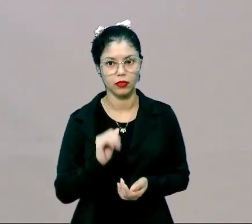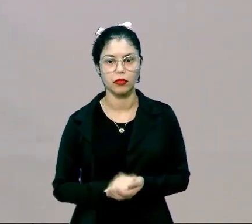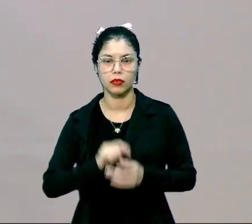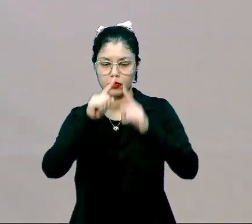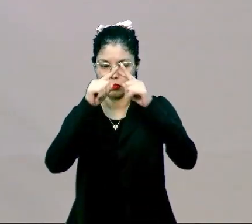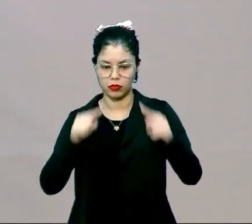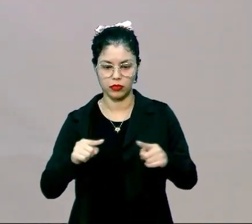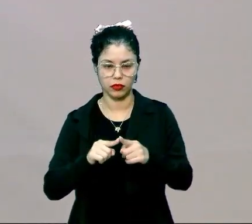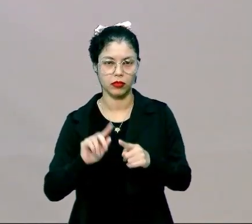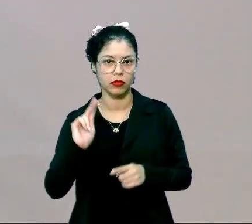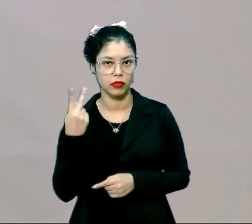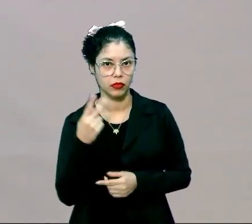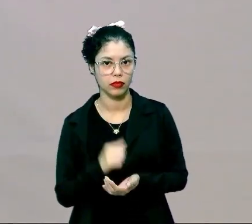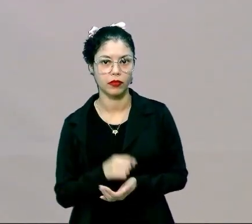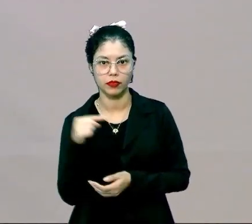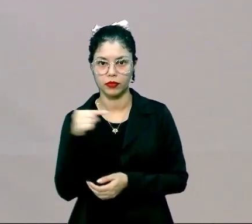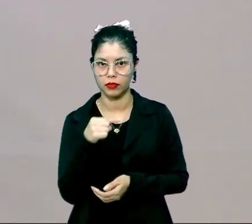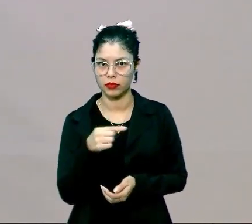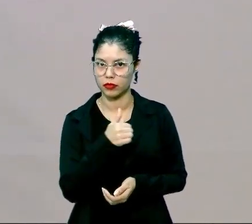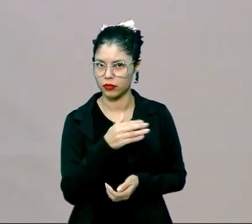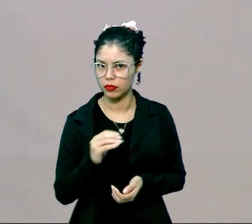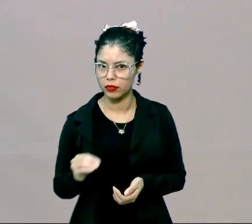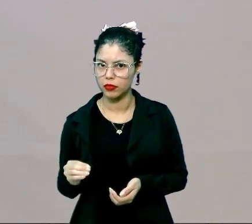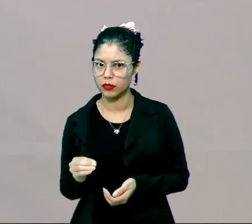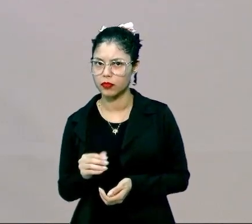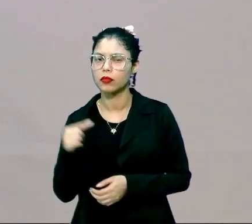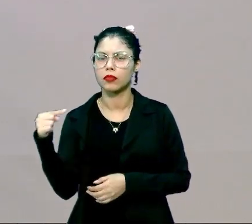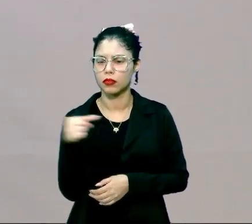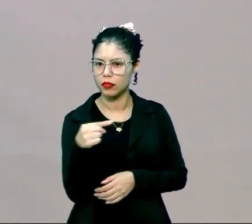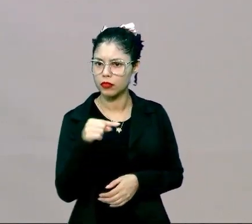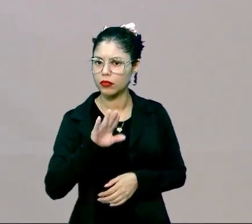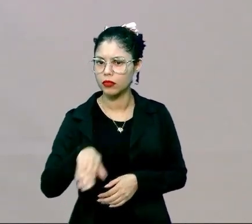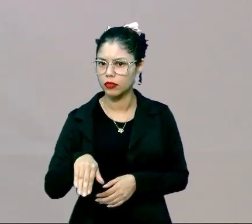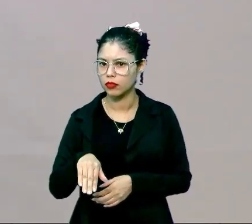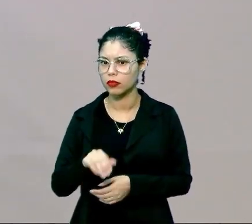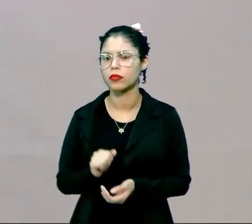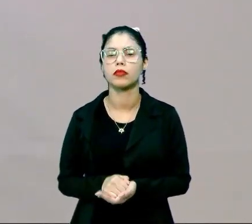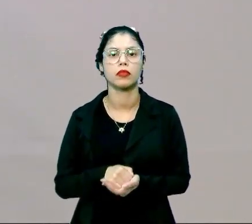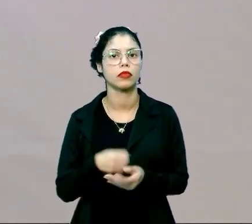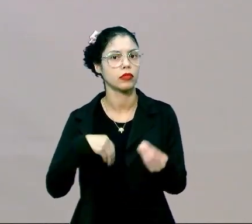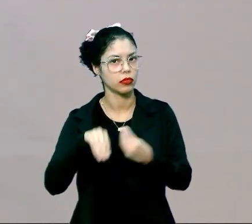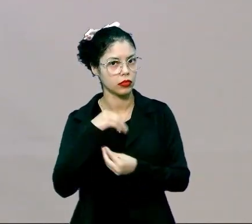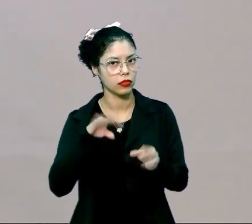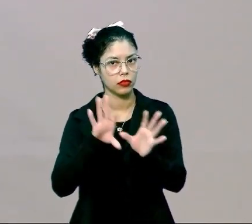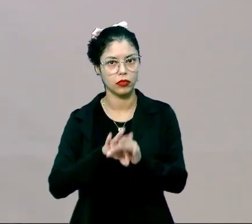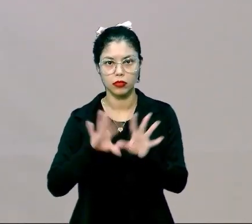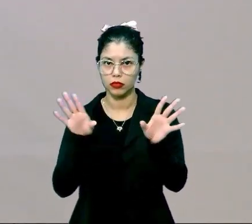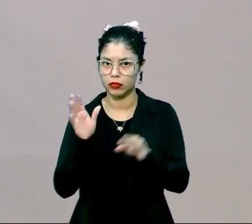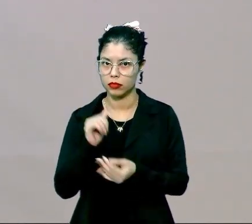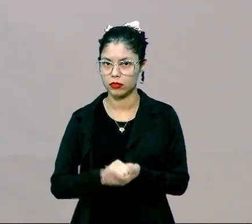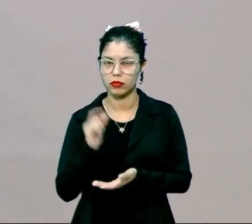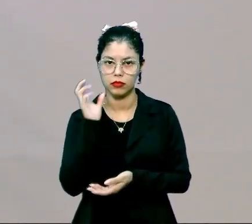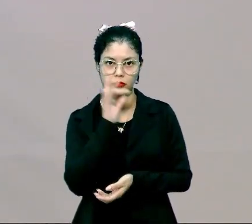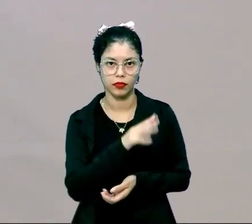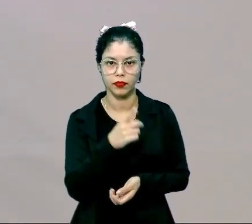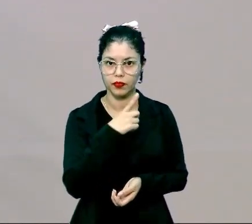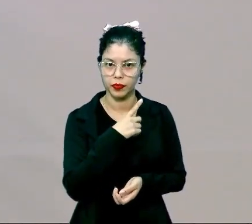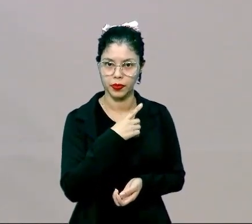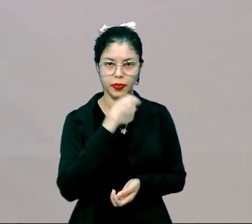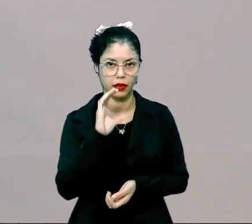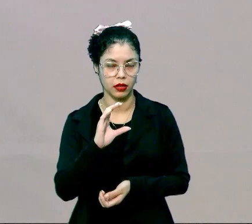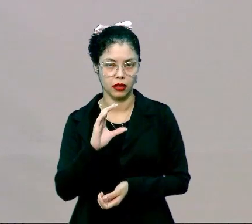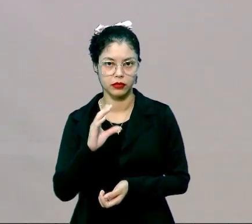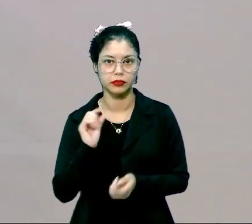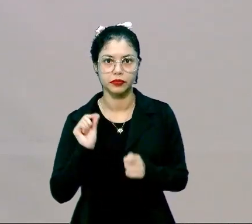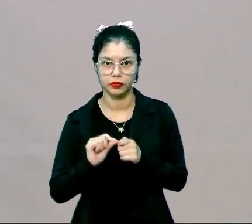ΔH menos 100. Opa, o ΔH ele é negativo, então a reação vai liberar calor. Agora eu tenho